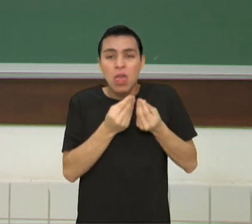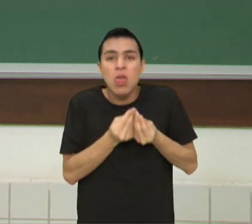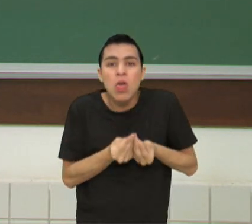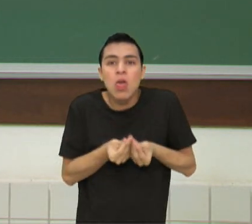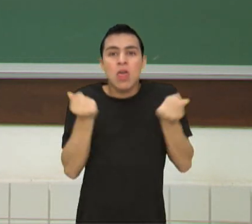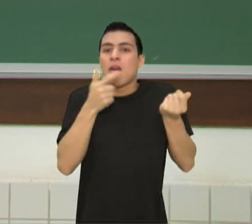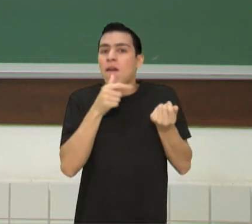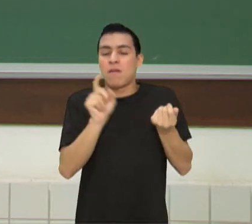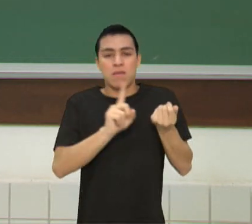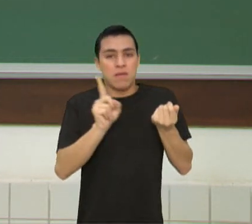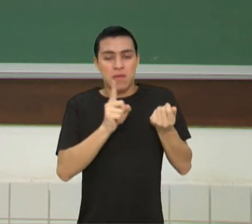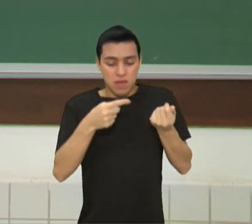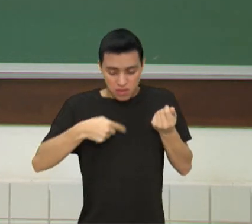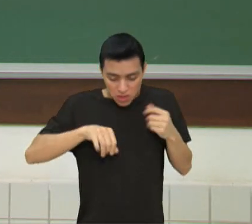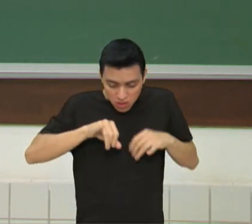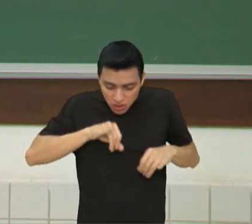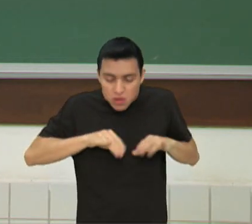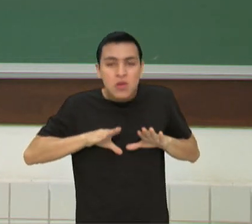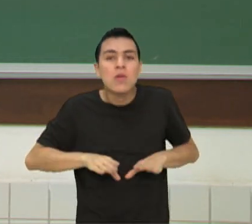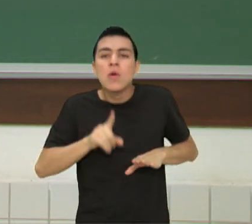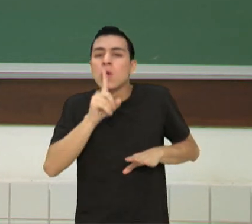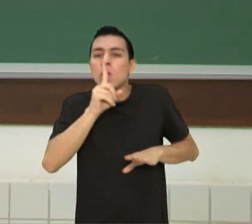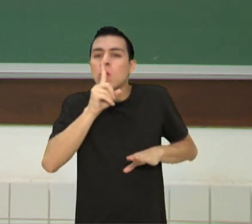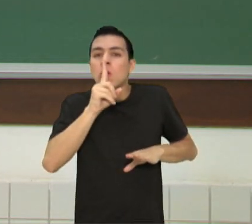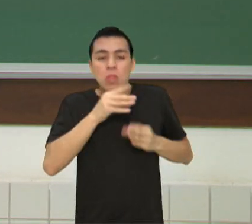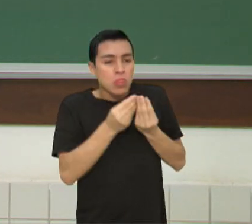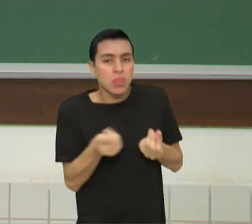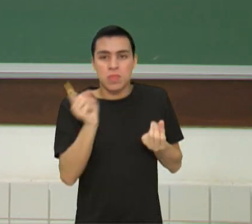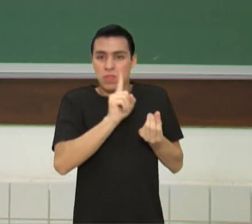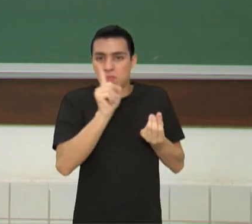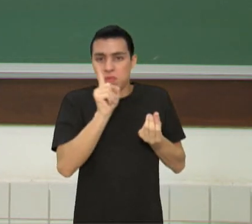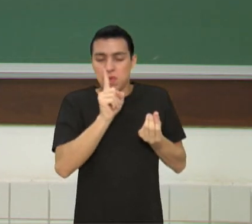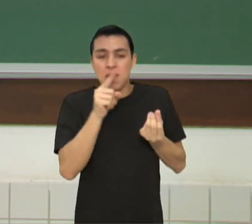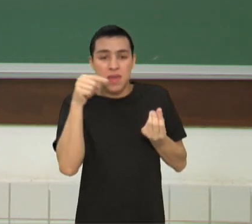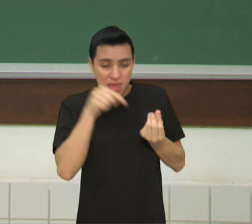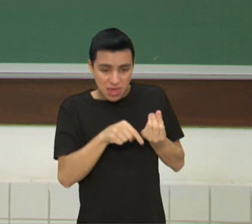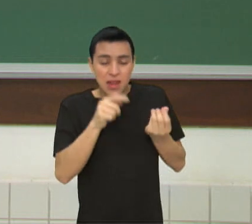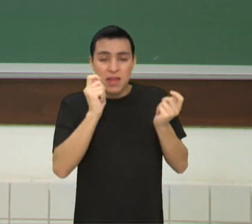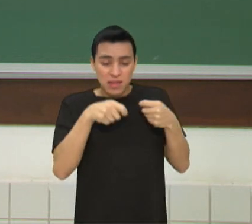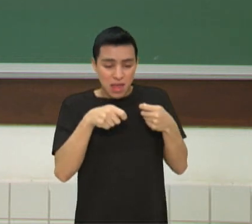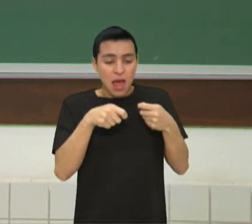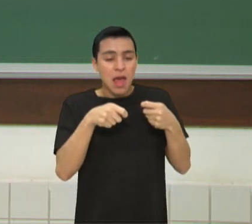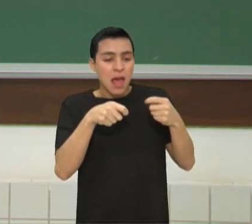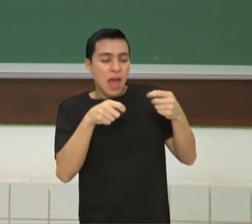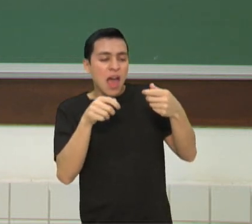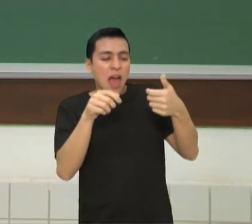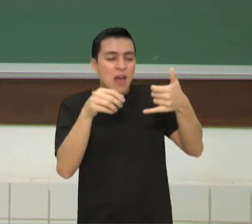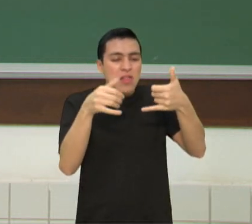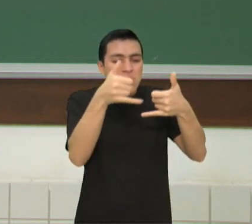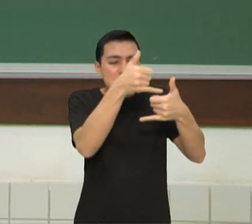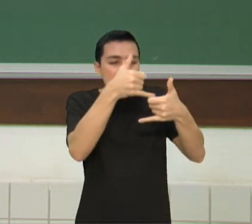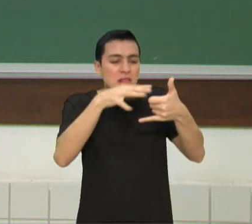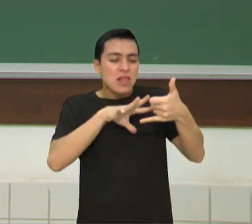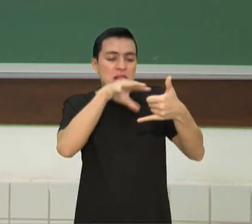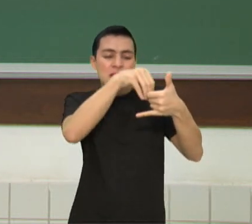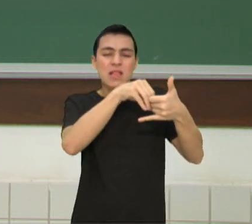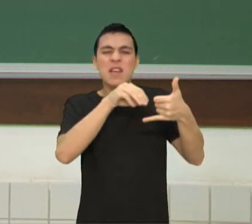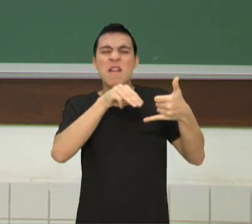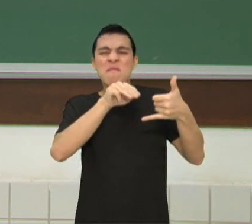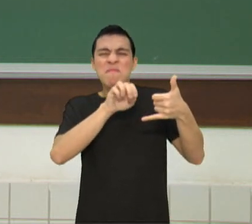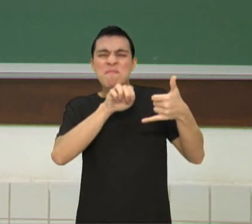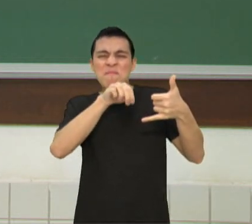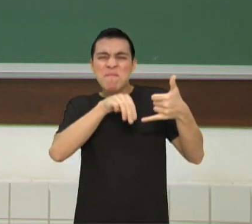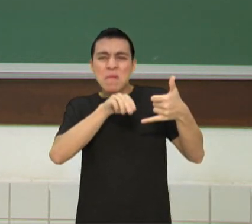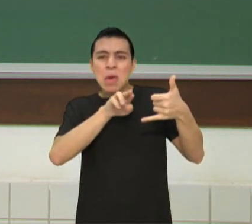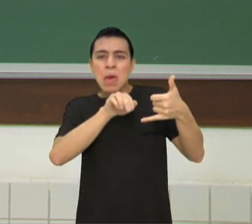em água, lipídios não dissolvem em água. Eles vão servir como estrutura da membrana plasmática, os fosfolipídios que a gente já conversou. Eles